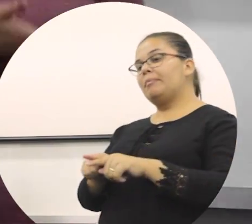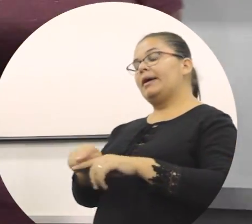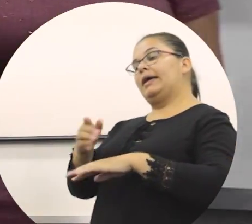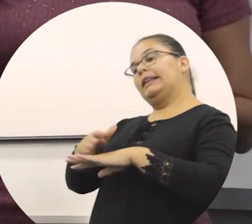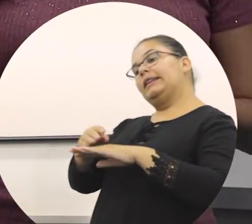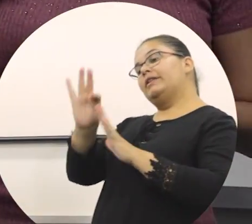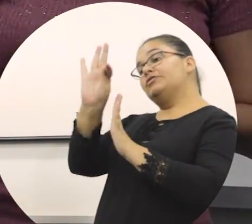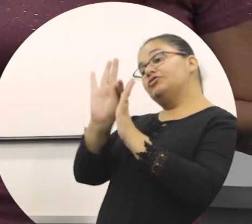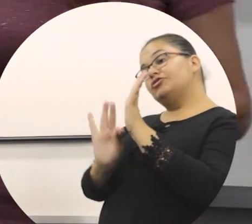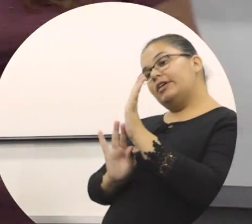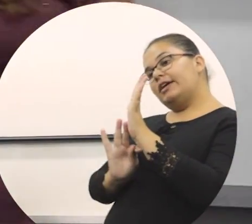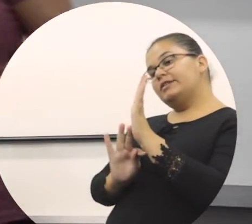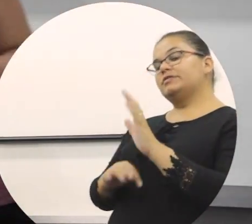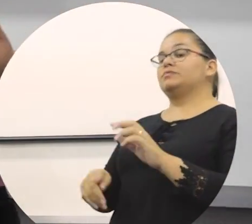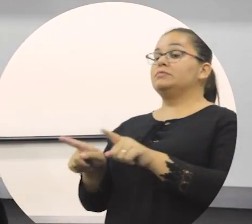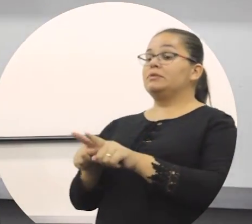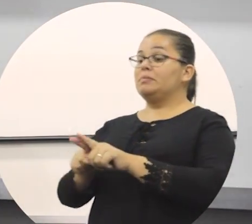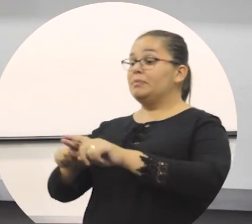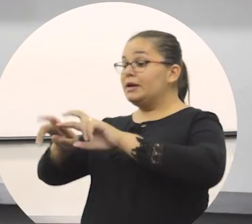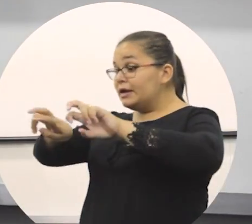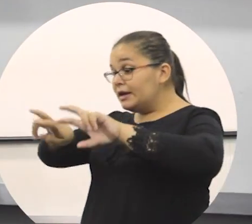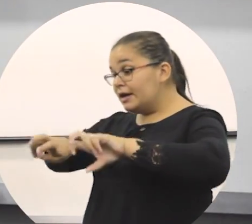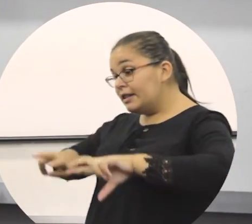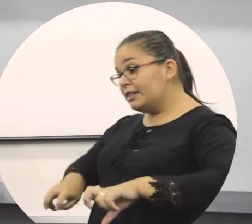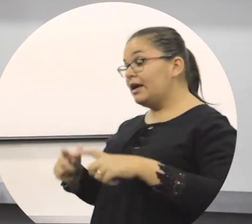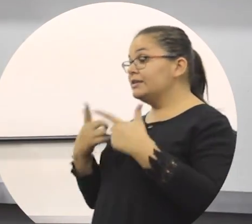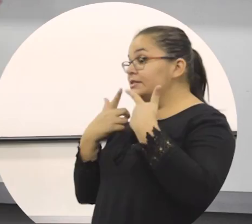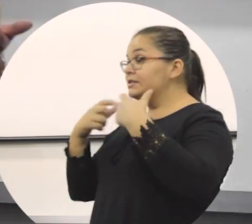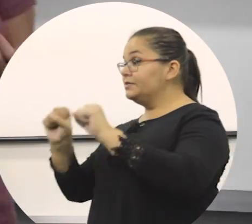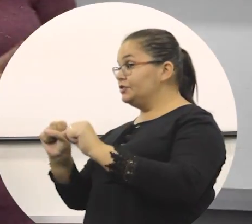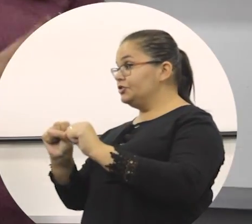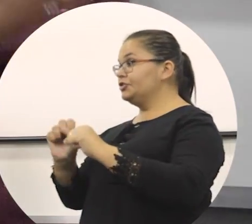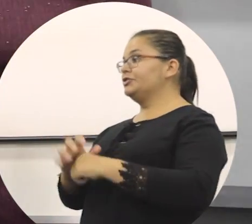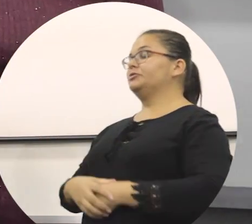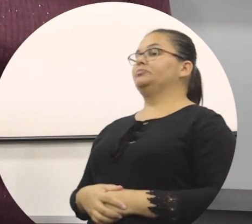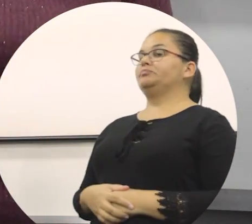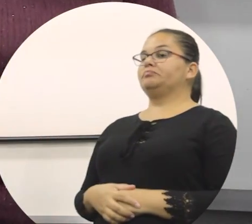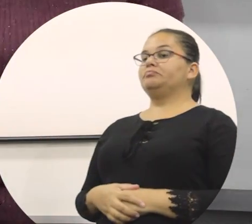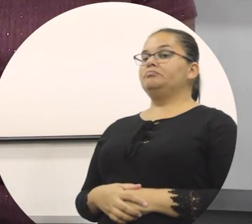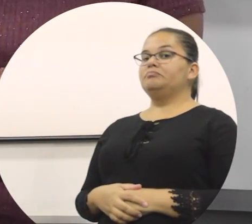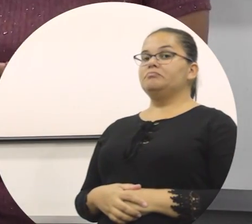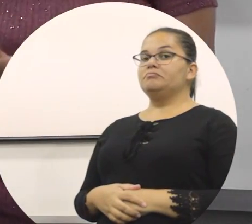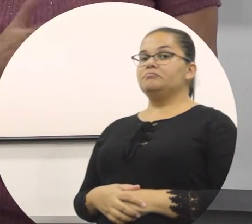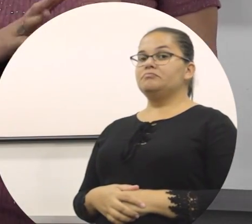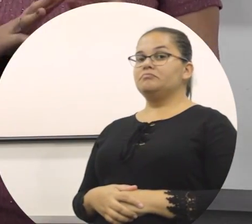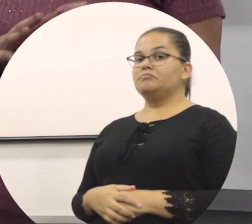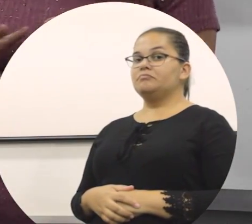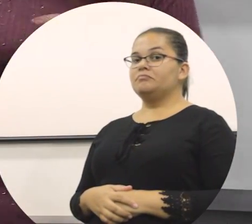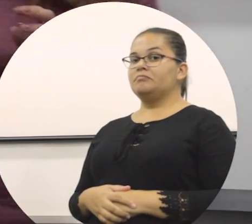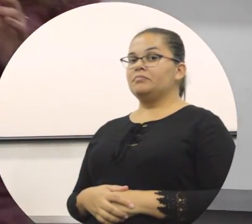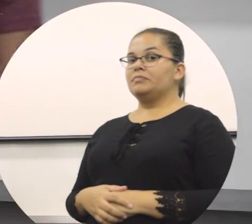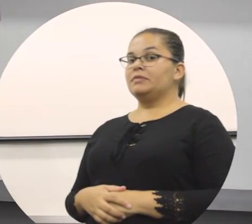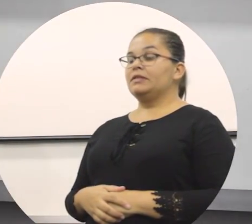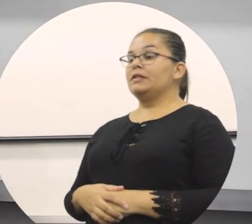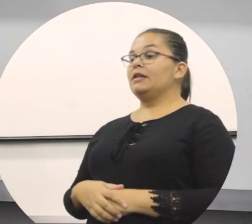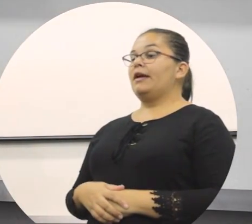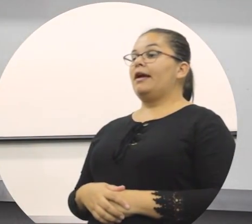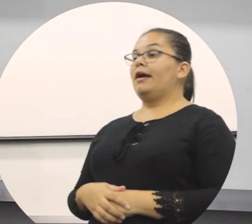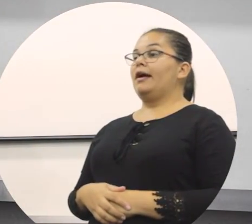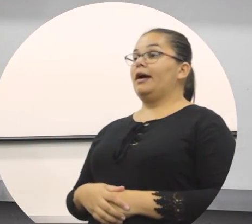e análise linguístico. Não é isso? Isso. E análise linguística. Então,